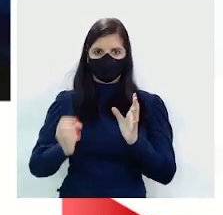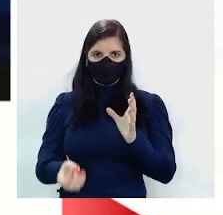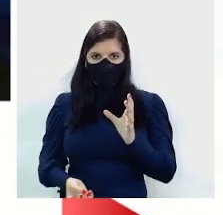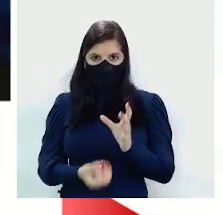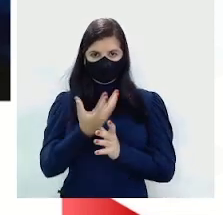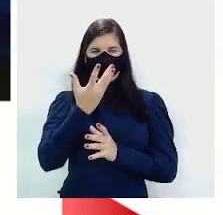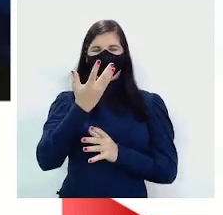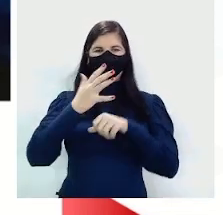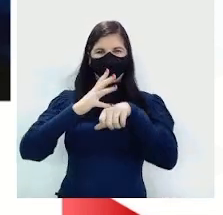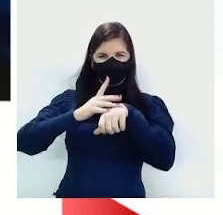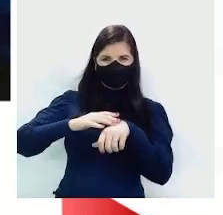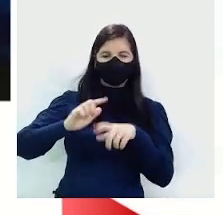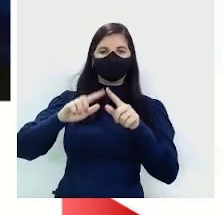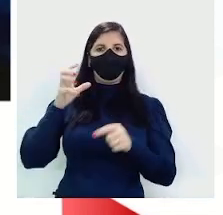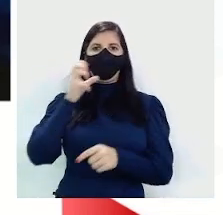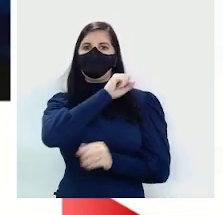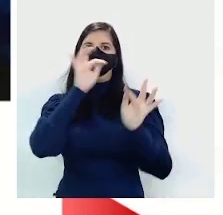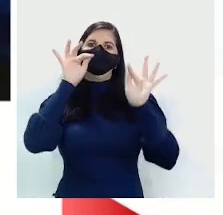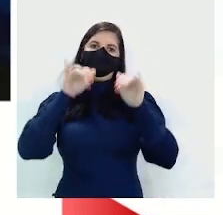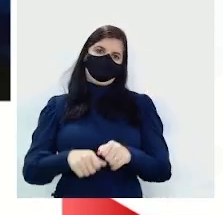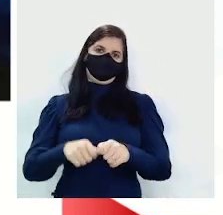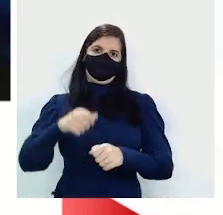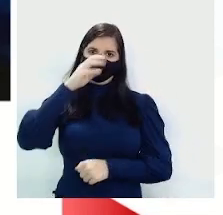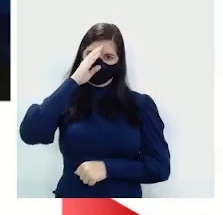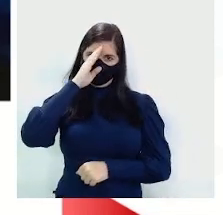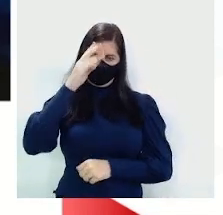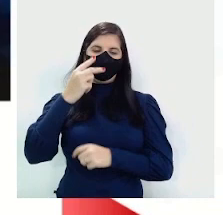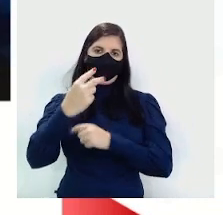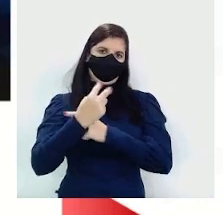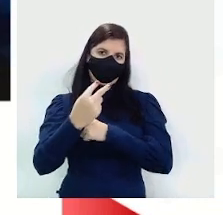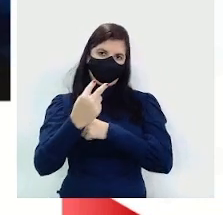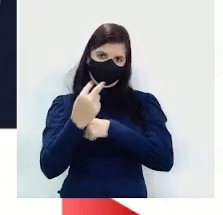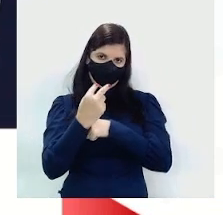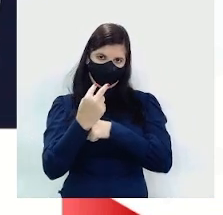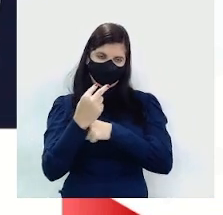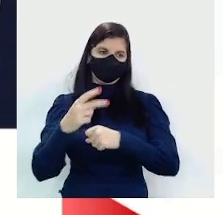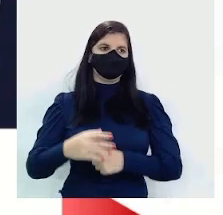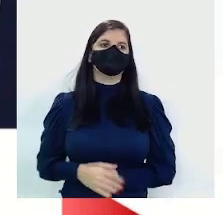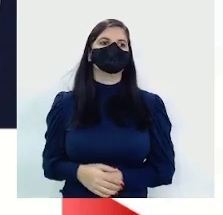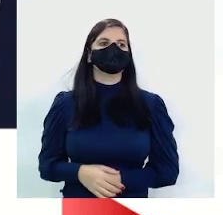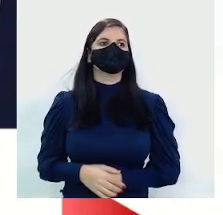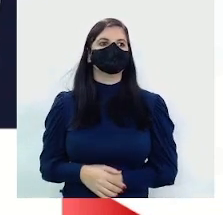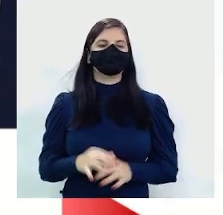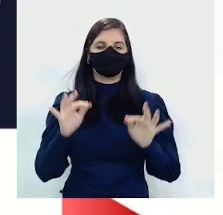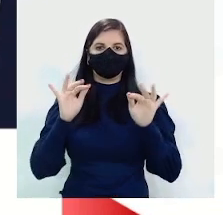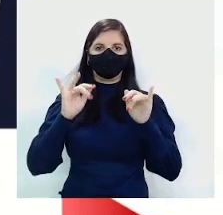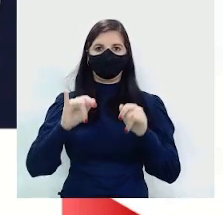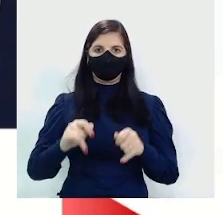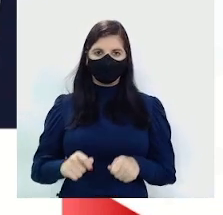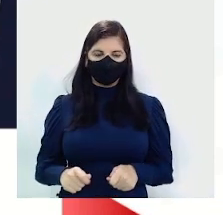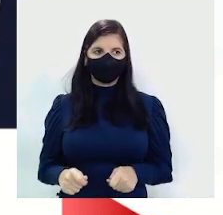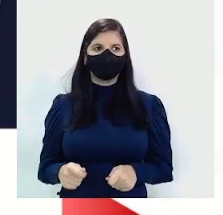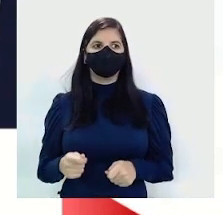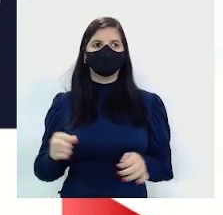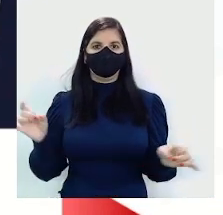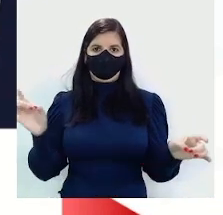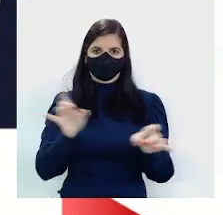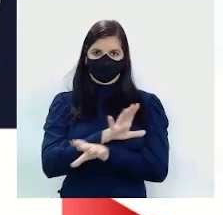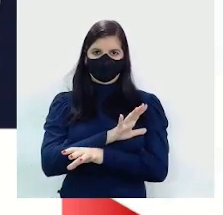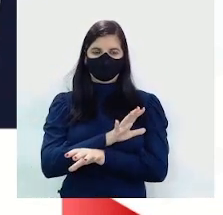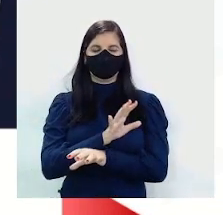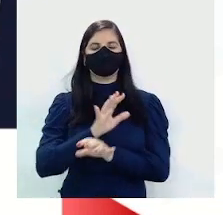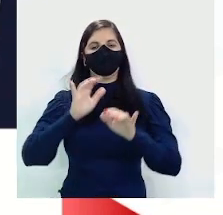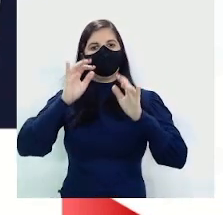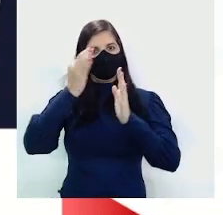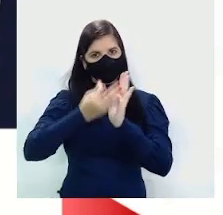mas é coisa rápida, né? O principal é que a gente vai se proteger. E, por fim, temos a conclusão do texto